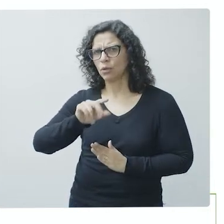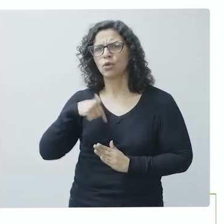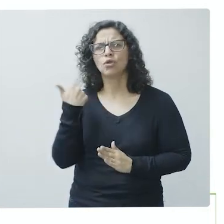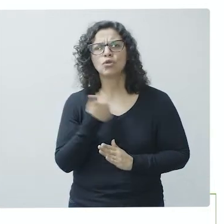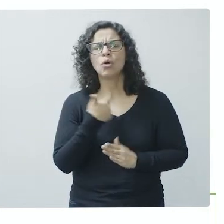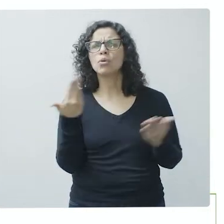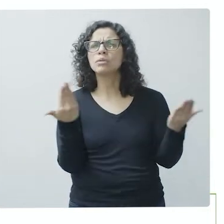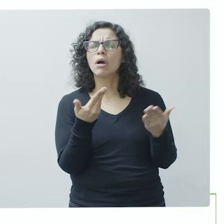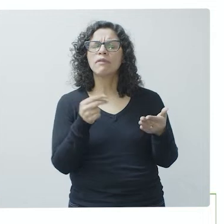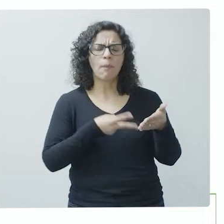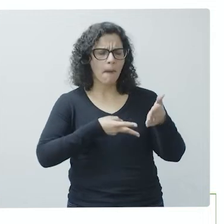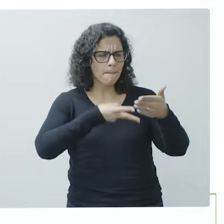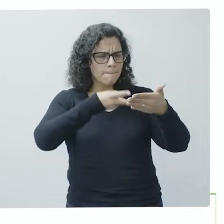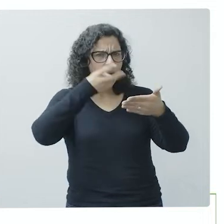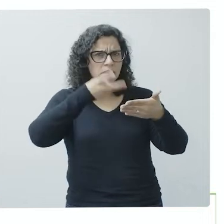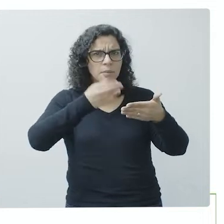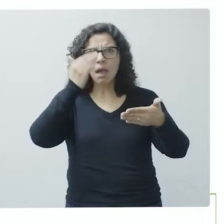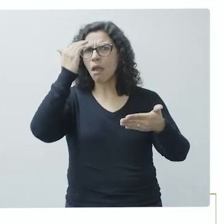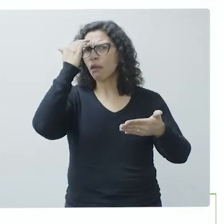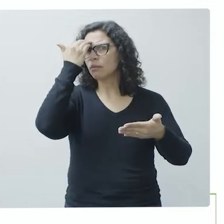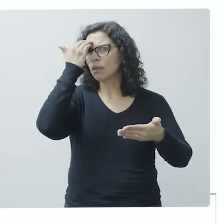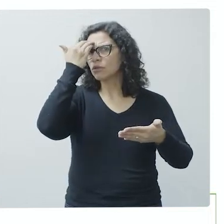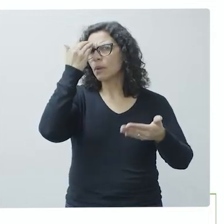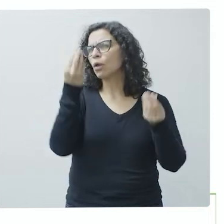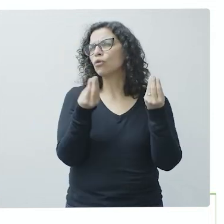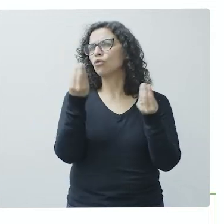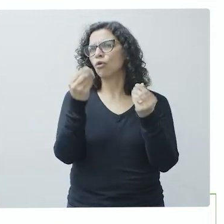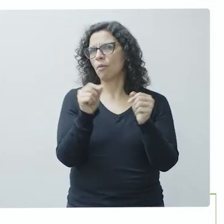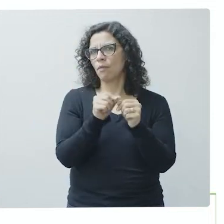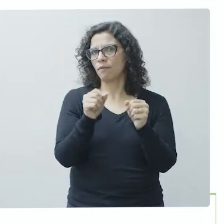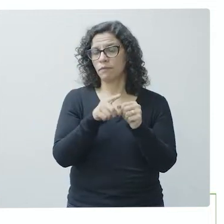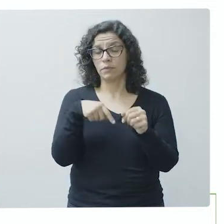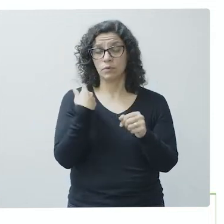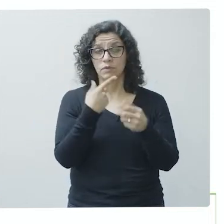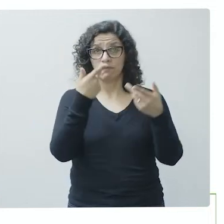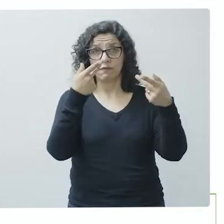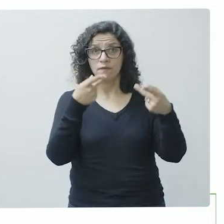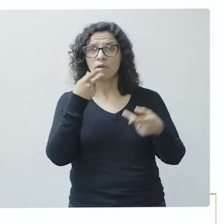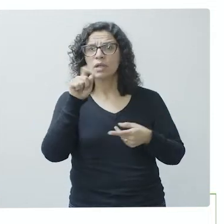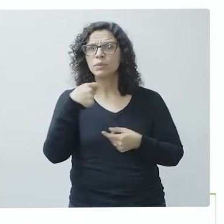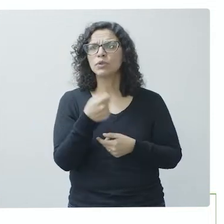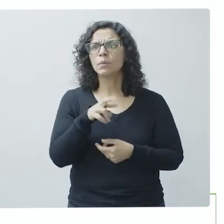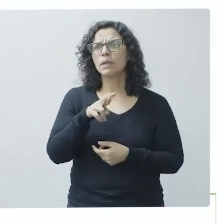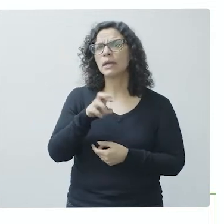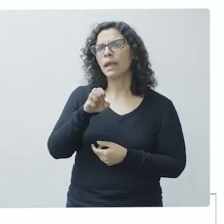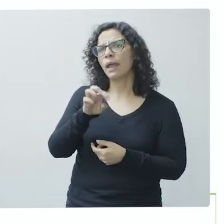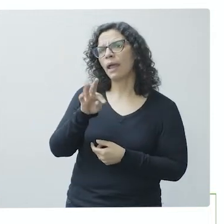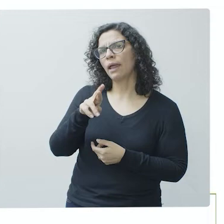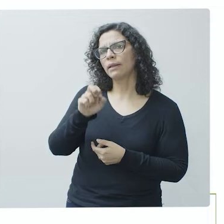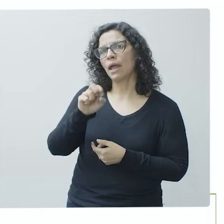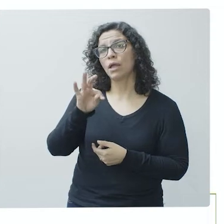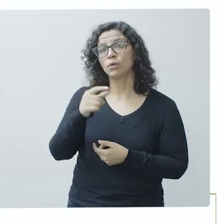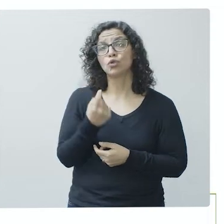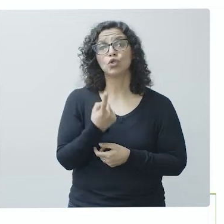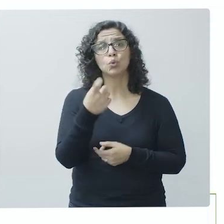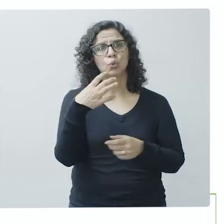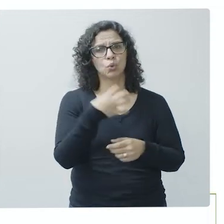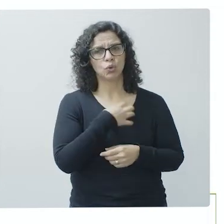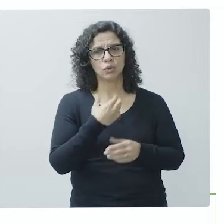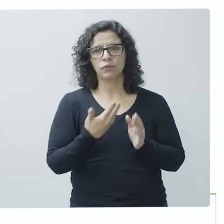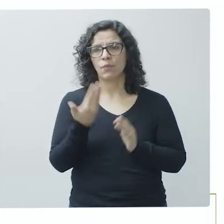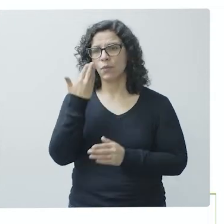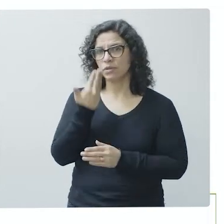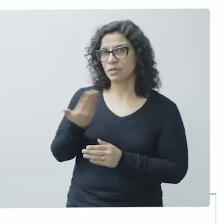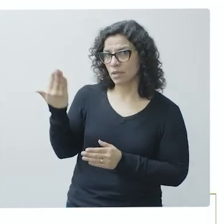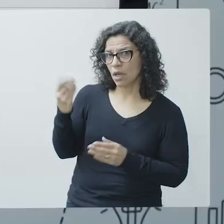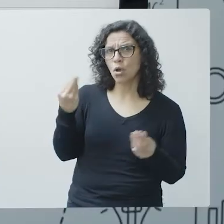vai ampliar a interpretação, porque até agora nós estamos falando de retrato de uma única forma. Por isso eu trouxe para vocês